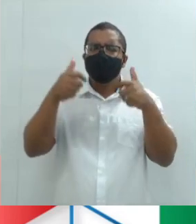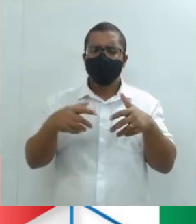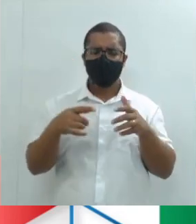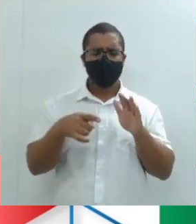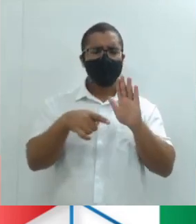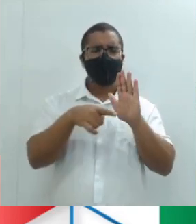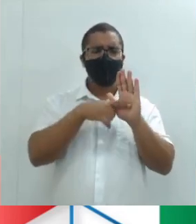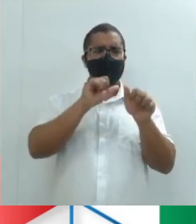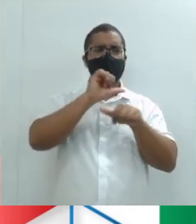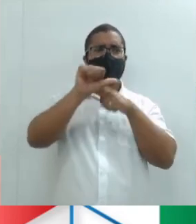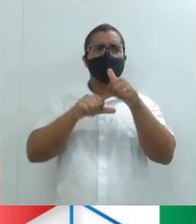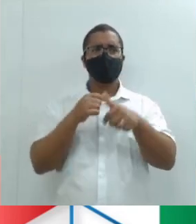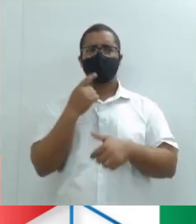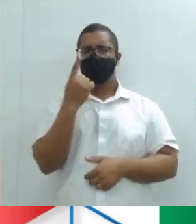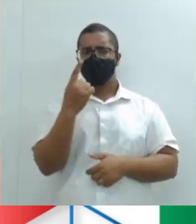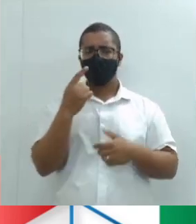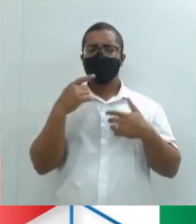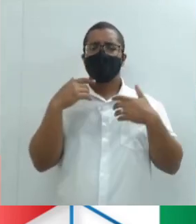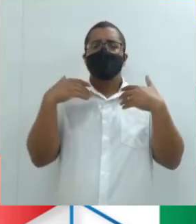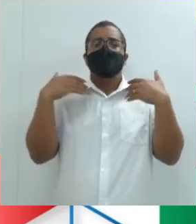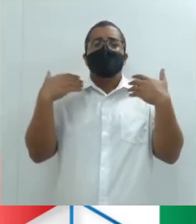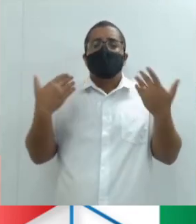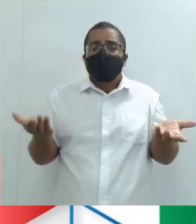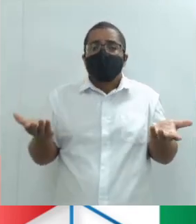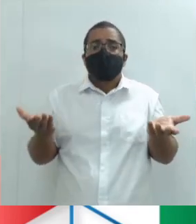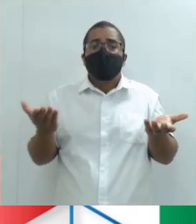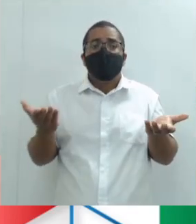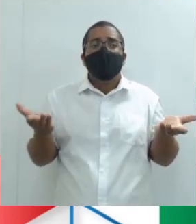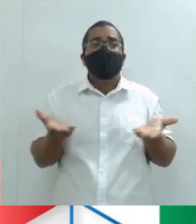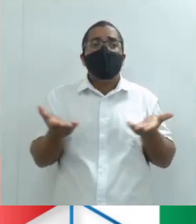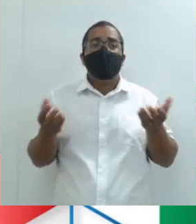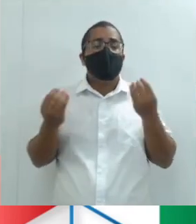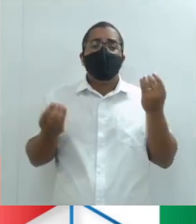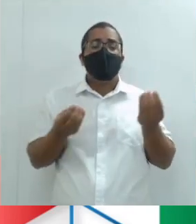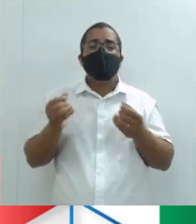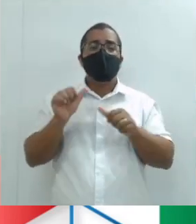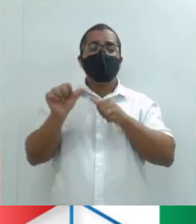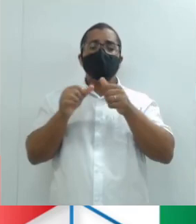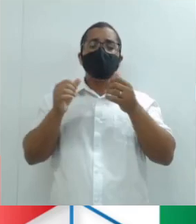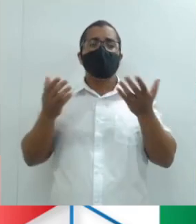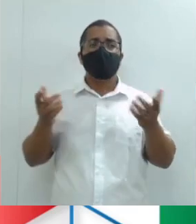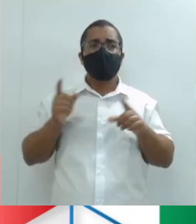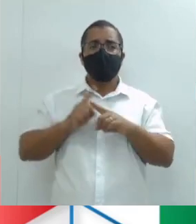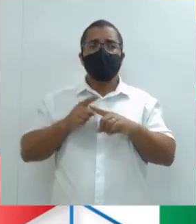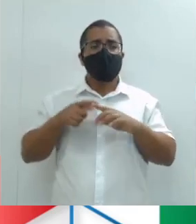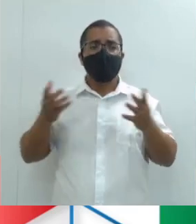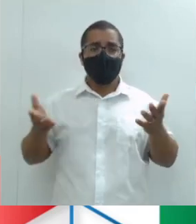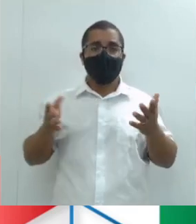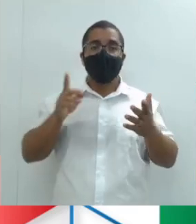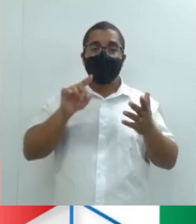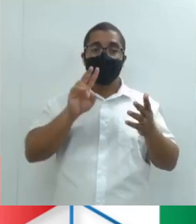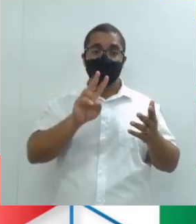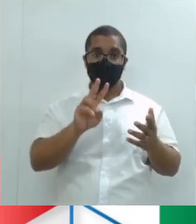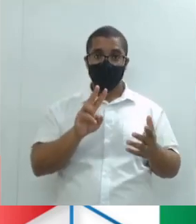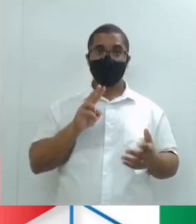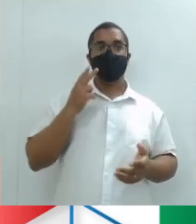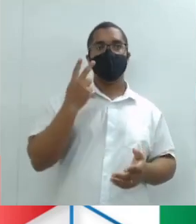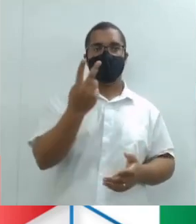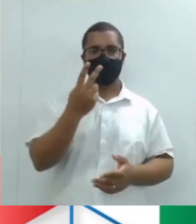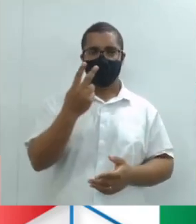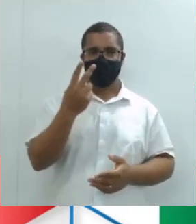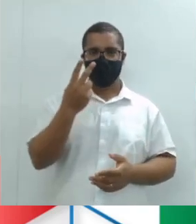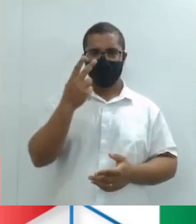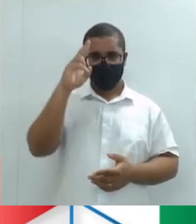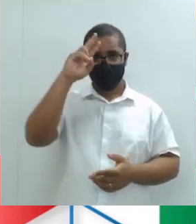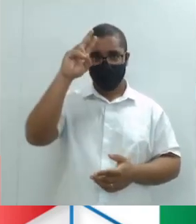menos passa a ser 1. E agora, o que foi que aconteceu com a fração? Preste atenção. É o inverso do que eu tinha,